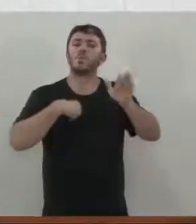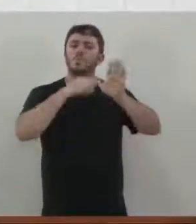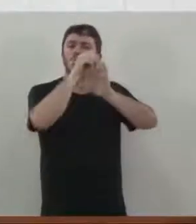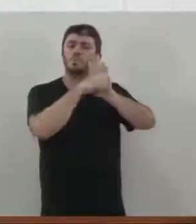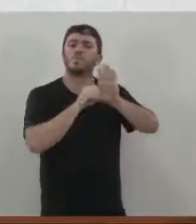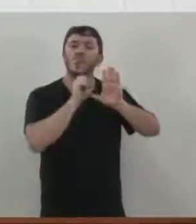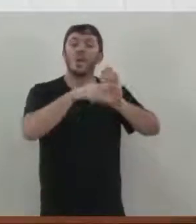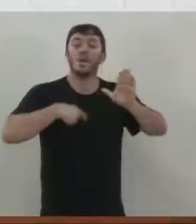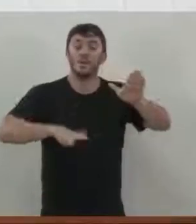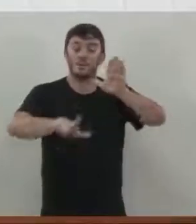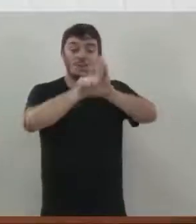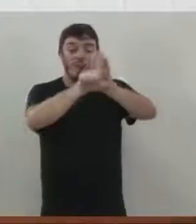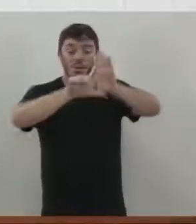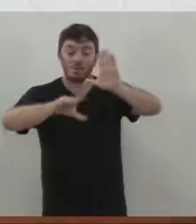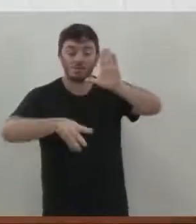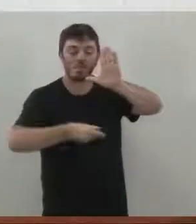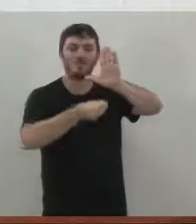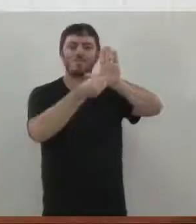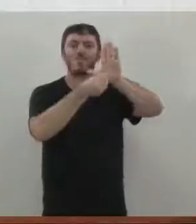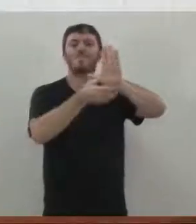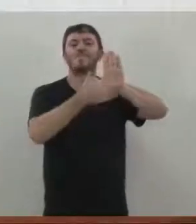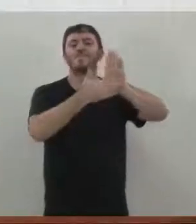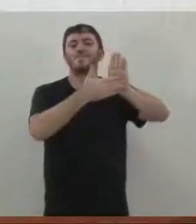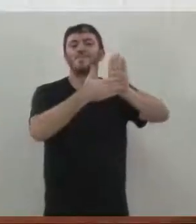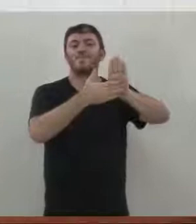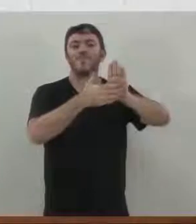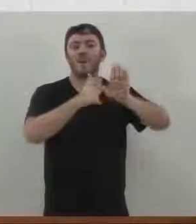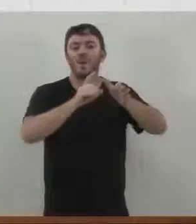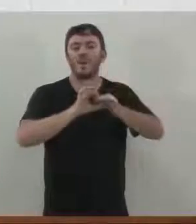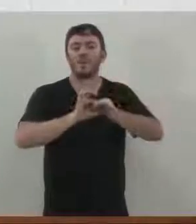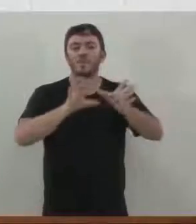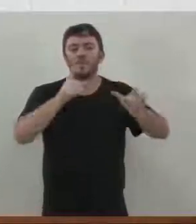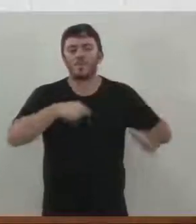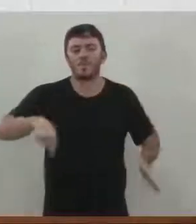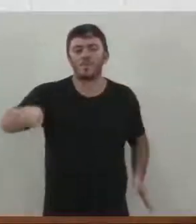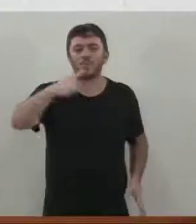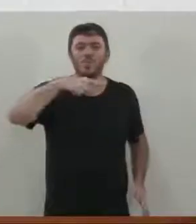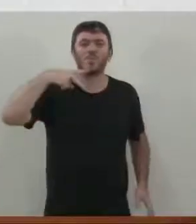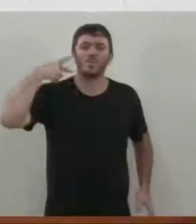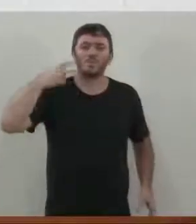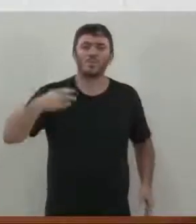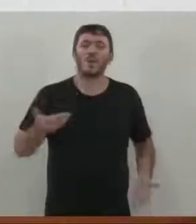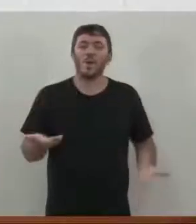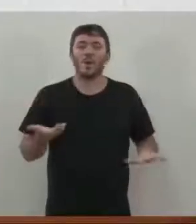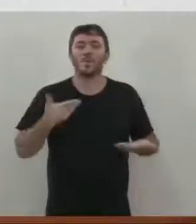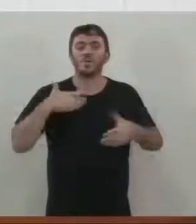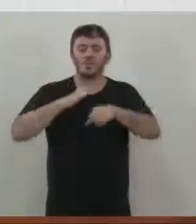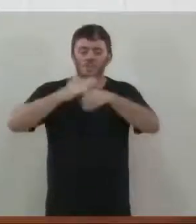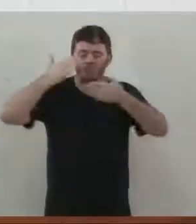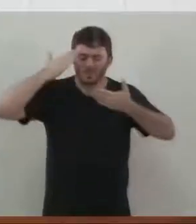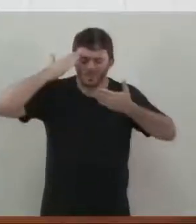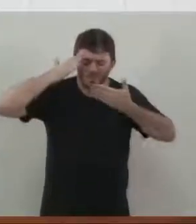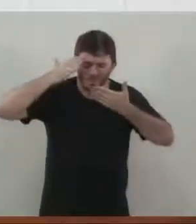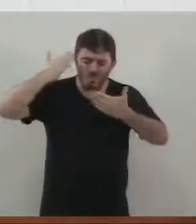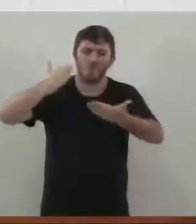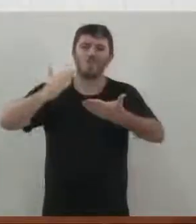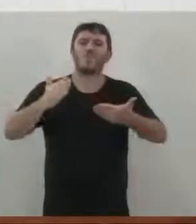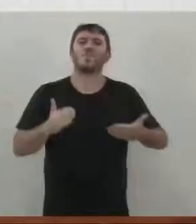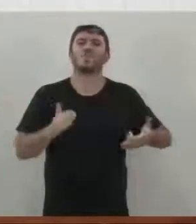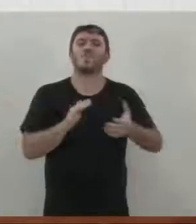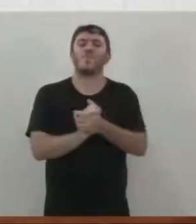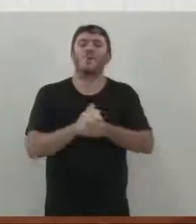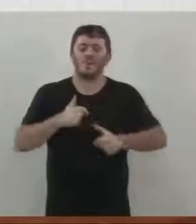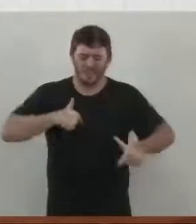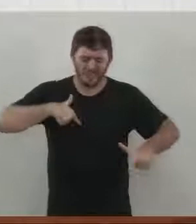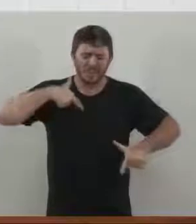emenda impositiva indicada por esses vereadores e aprovado pelos demais. Então, senhor presidente, agradeço que foi um mandato de